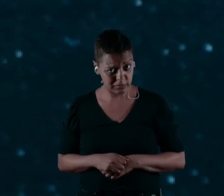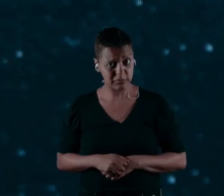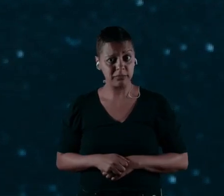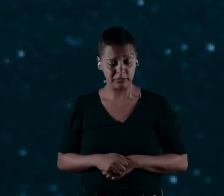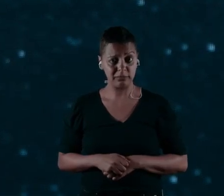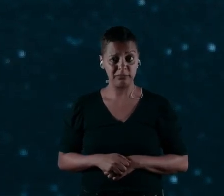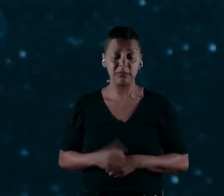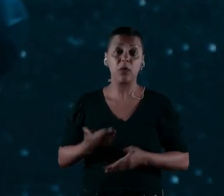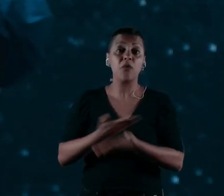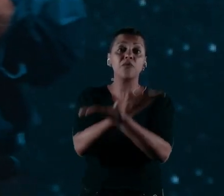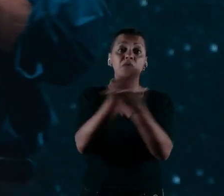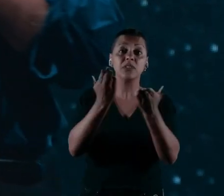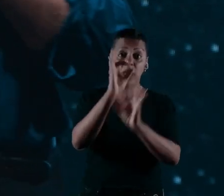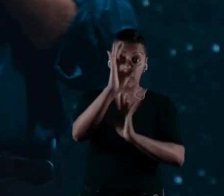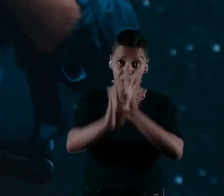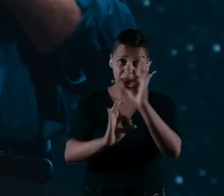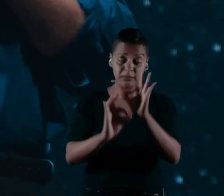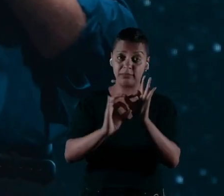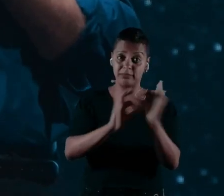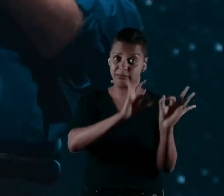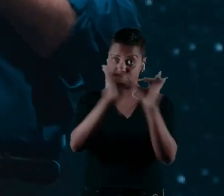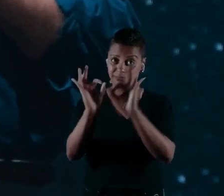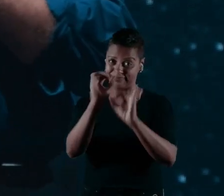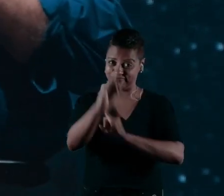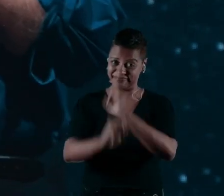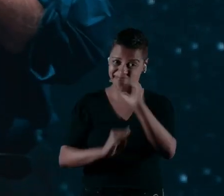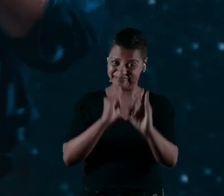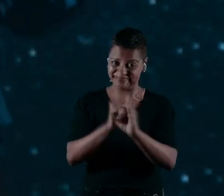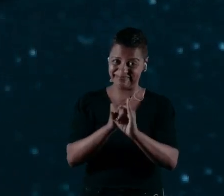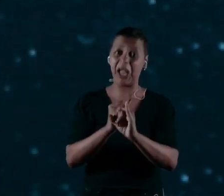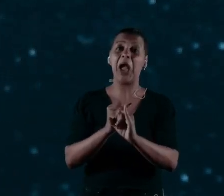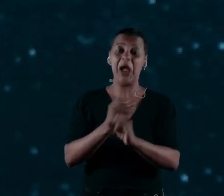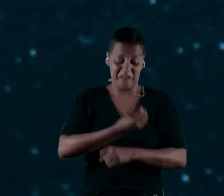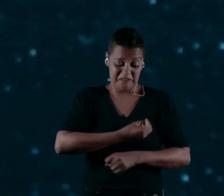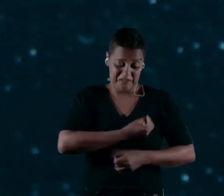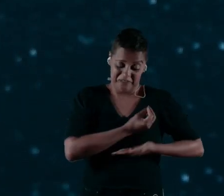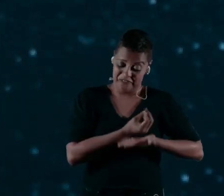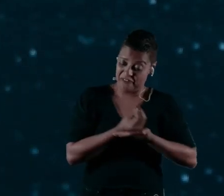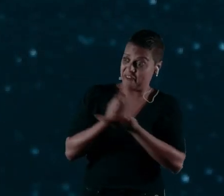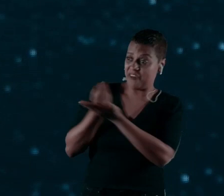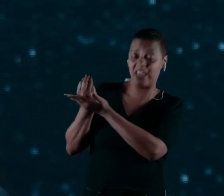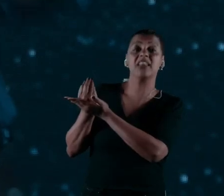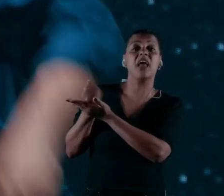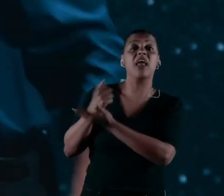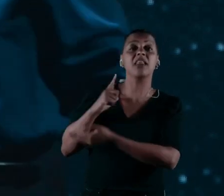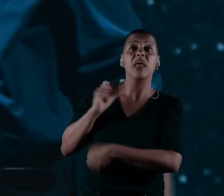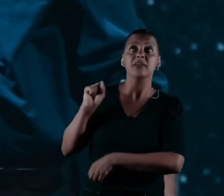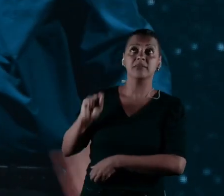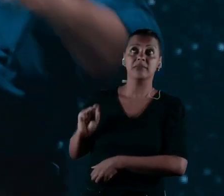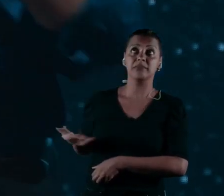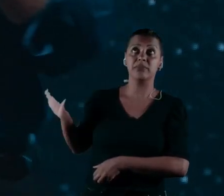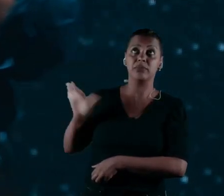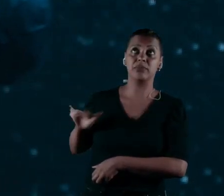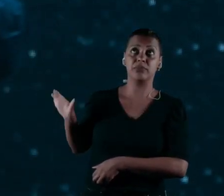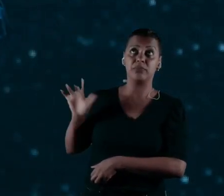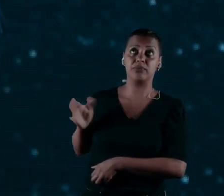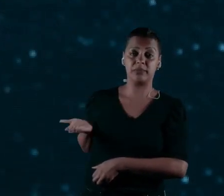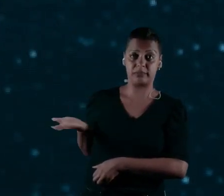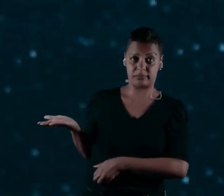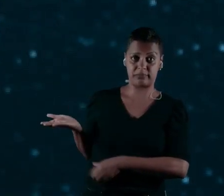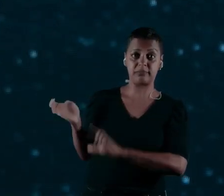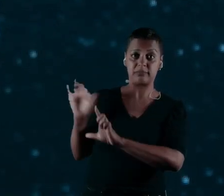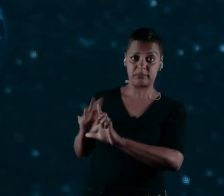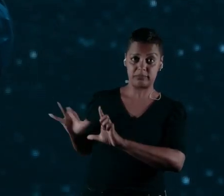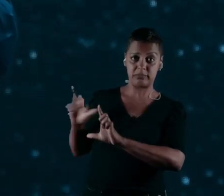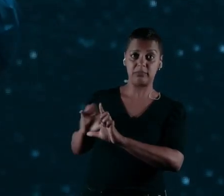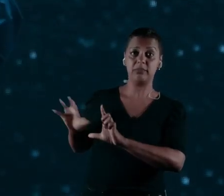Você também que está aí na internet, que está entregando a sua vida, coloque o seu celular nesse QR Code aí. E quando eu